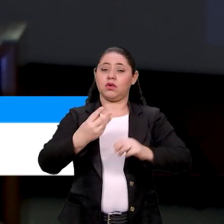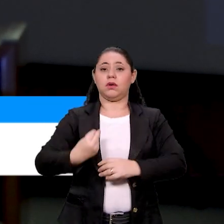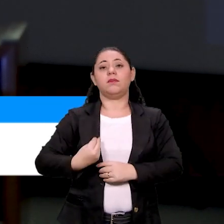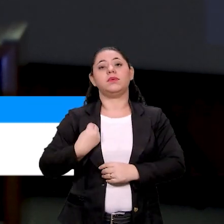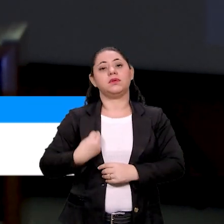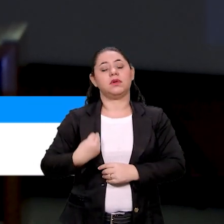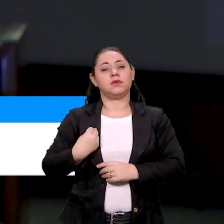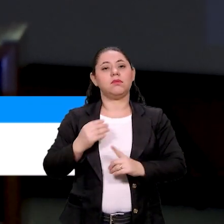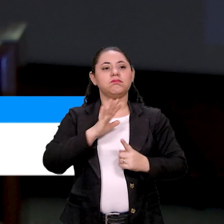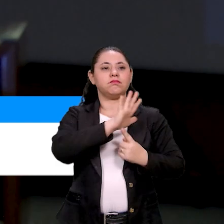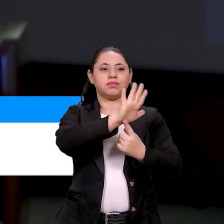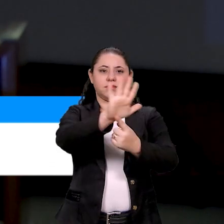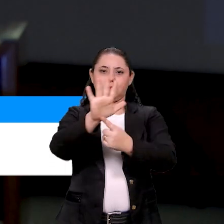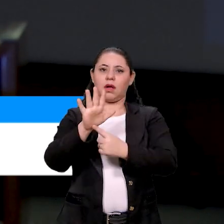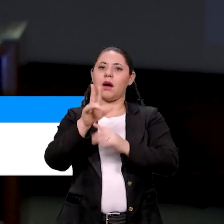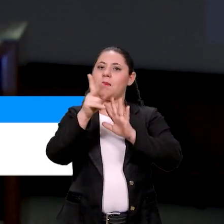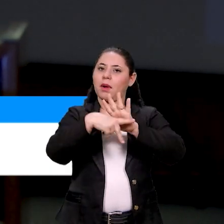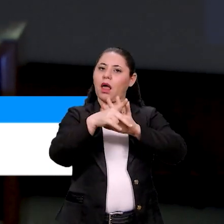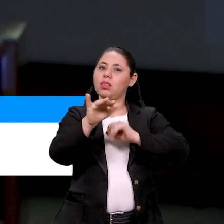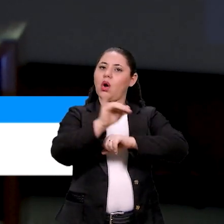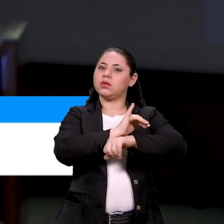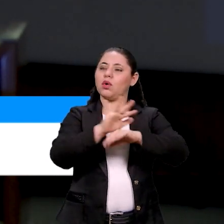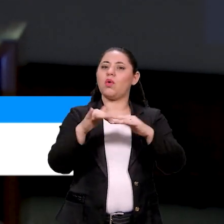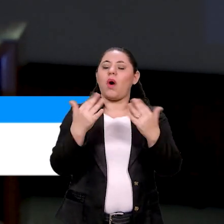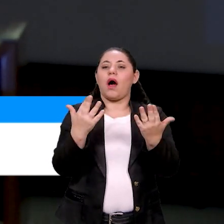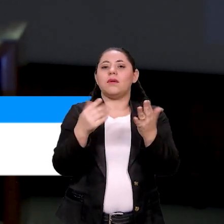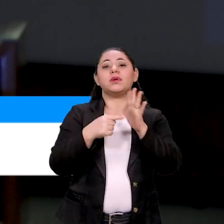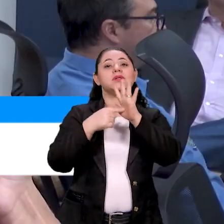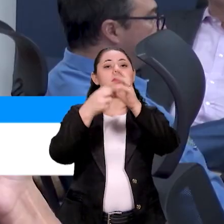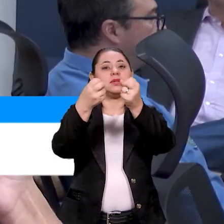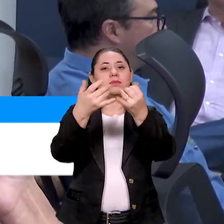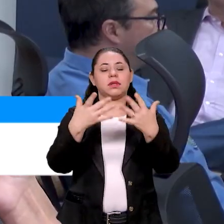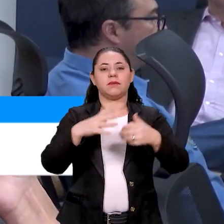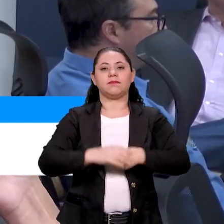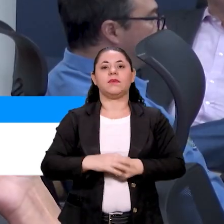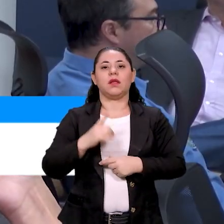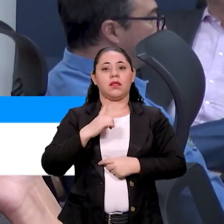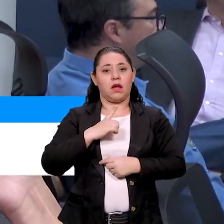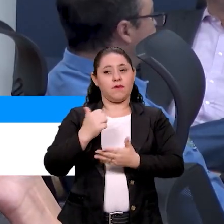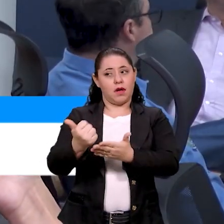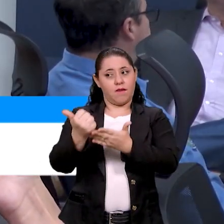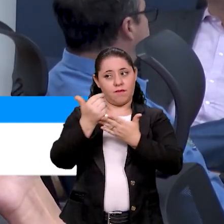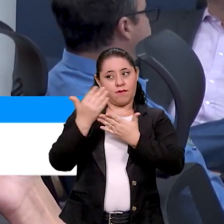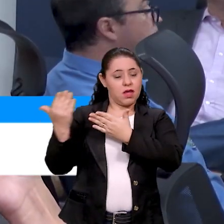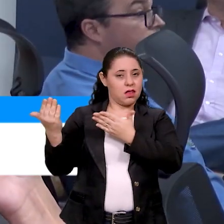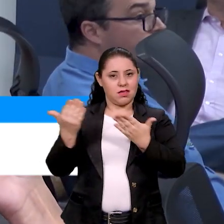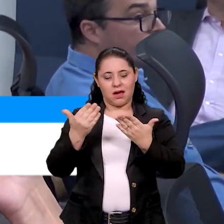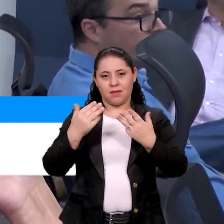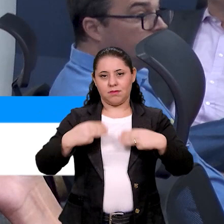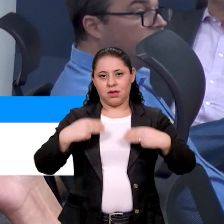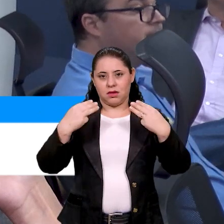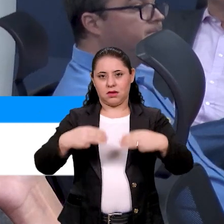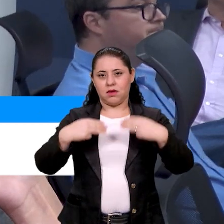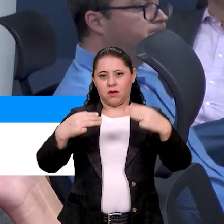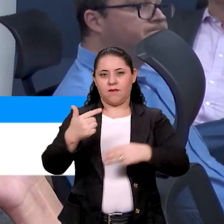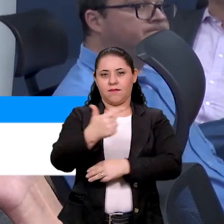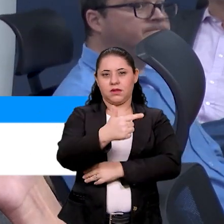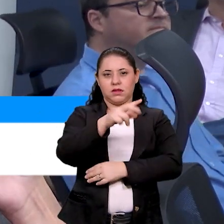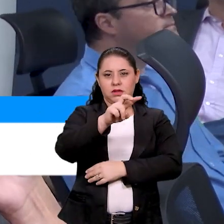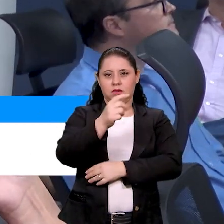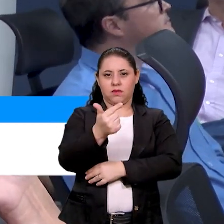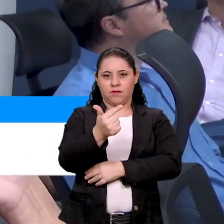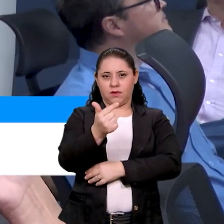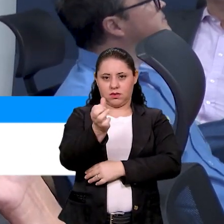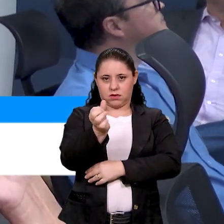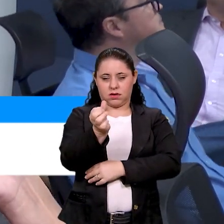esferas estiveram na reunião para apresentar os seus planos de ações. A gente teve a vinda do ministro aqui agora, semana passada,